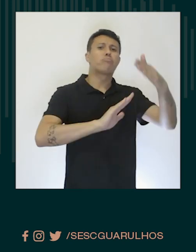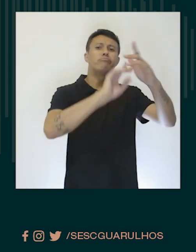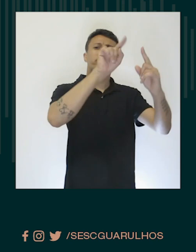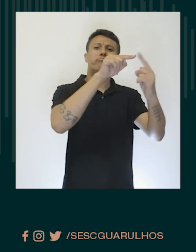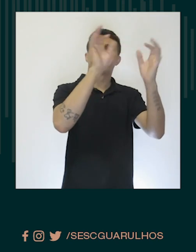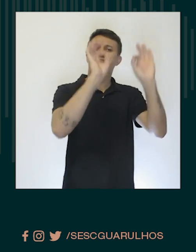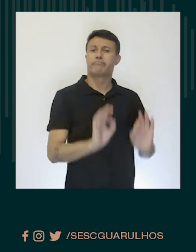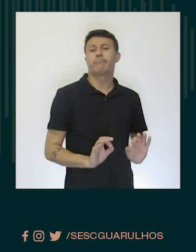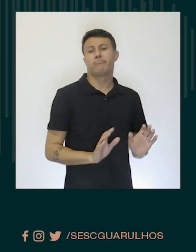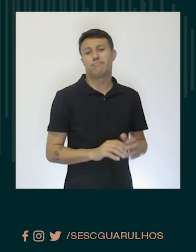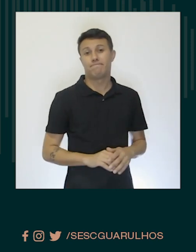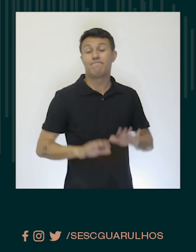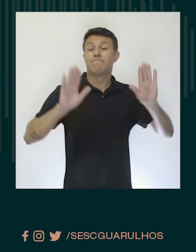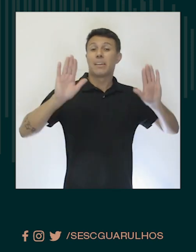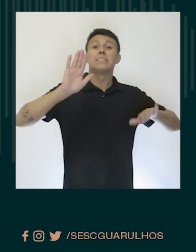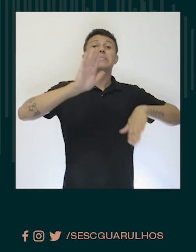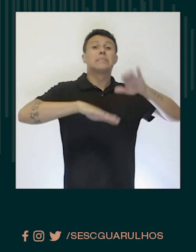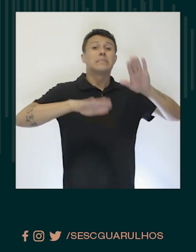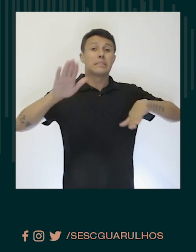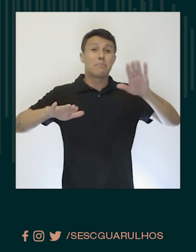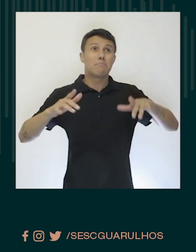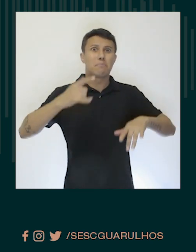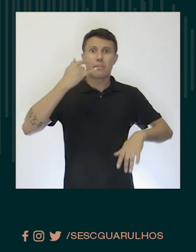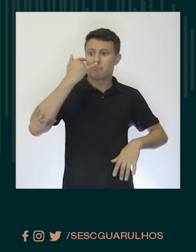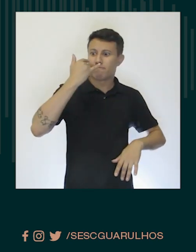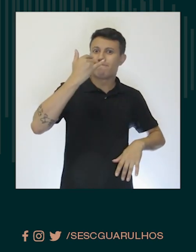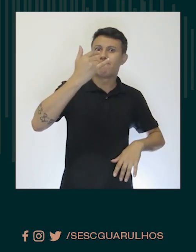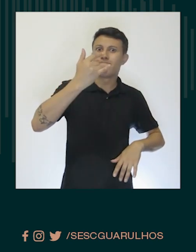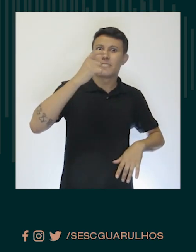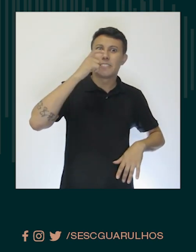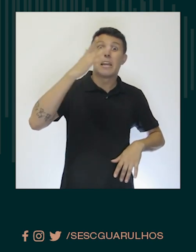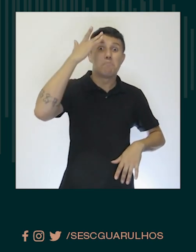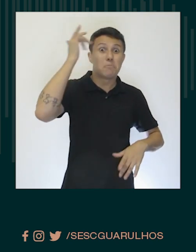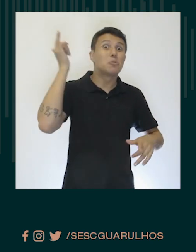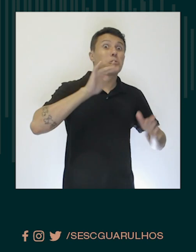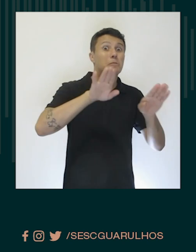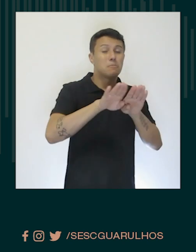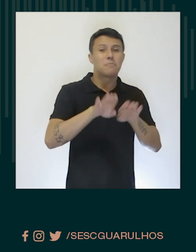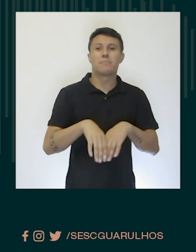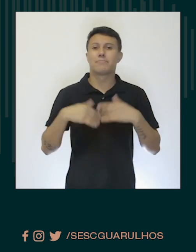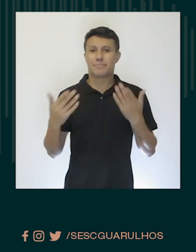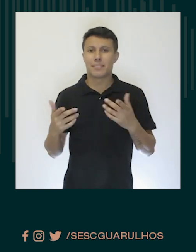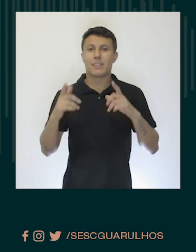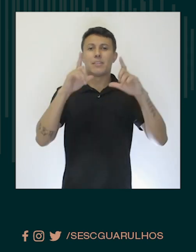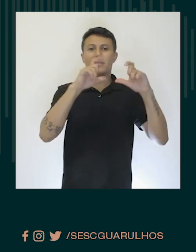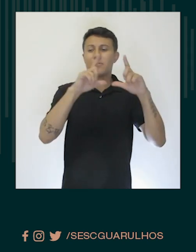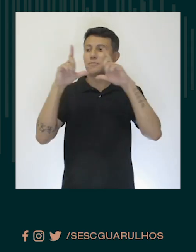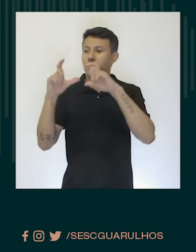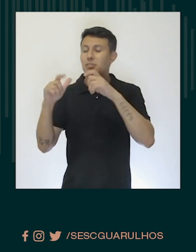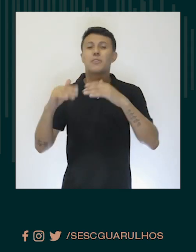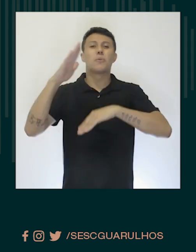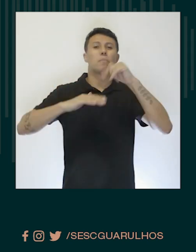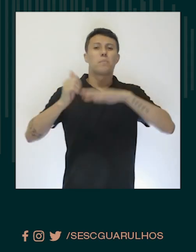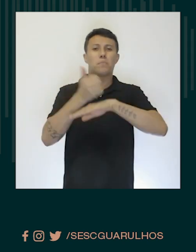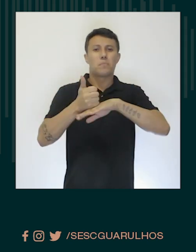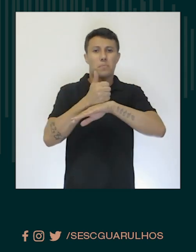Agora, dependendo do seu apetite, você pode chegar lá amanhã. Enquanto fotógrafo e fotógrafa, profissionais que